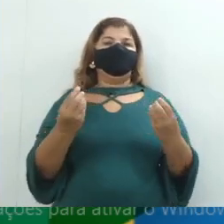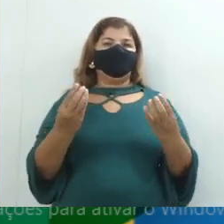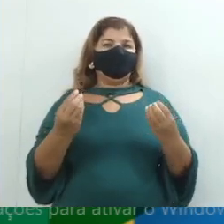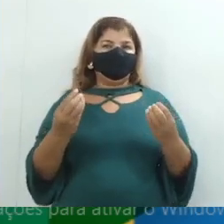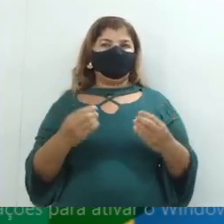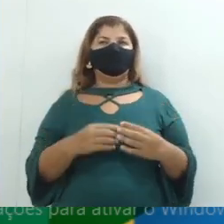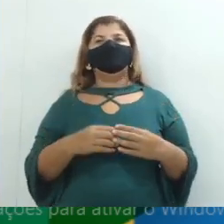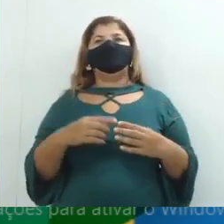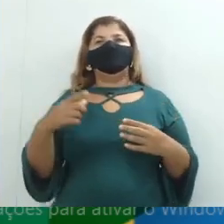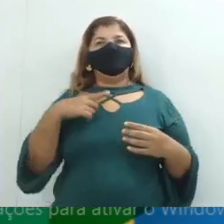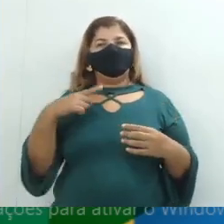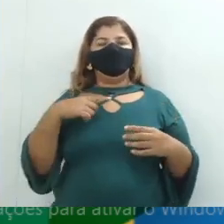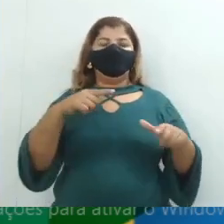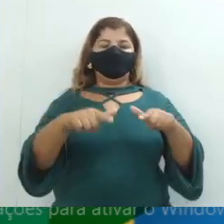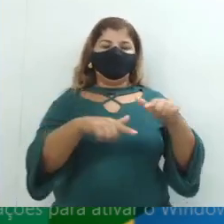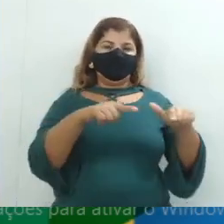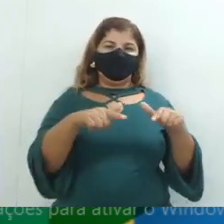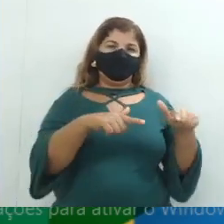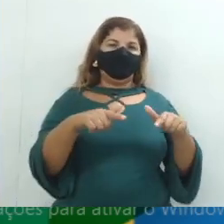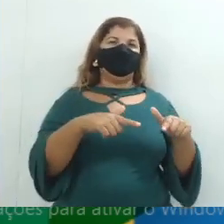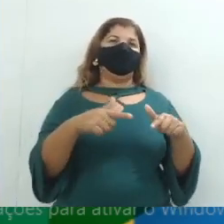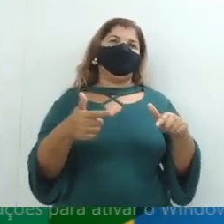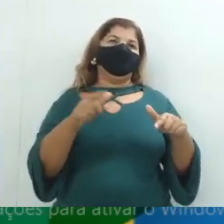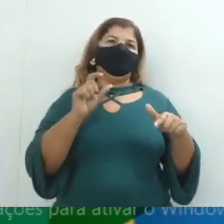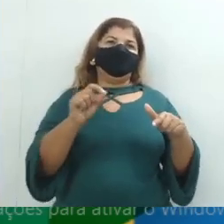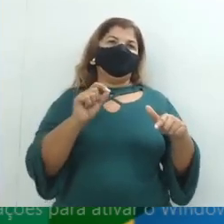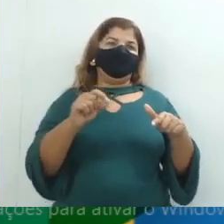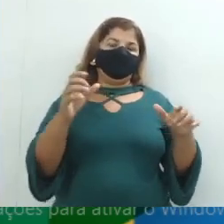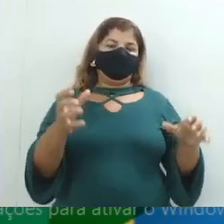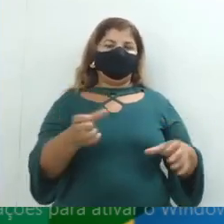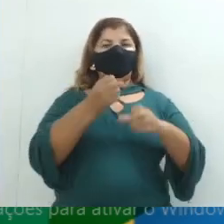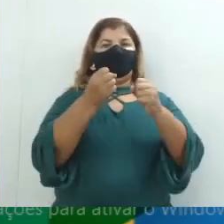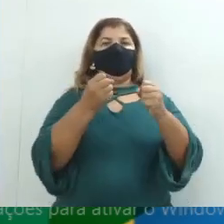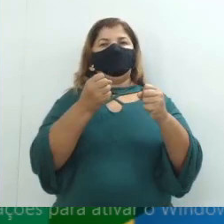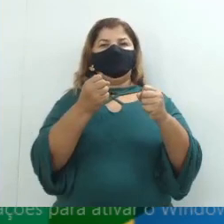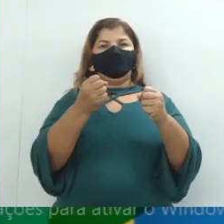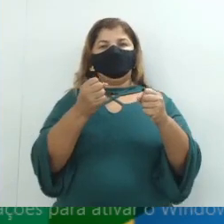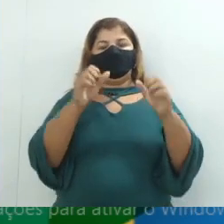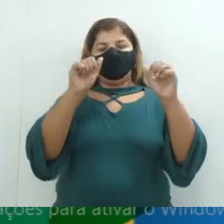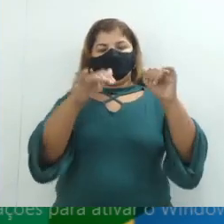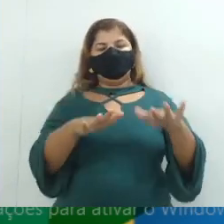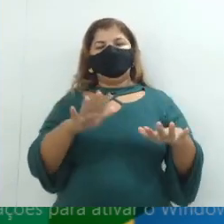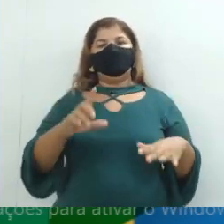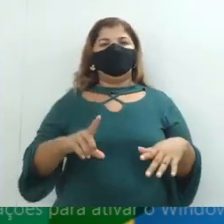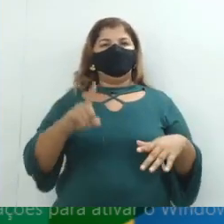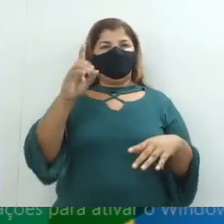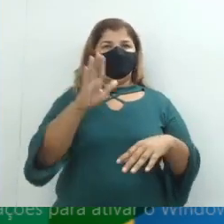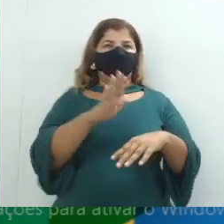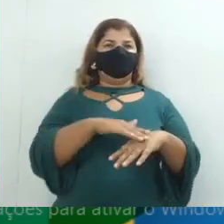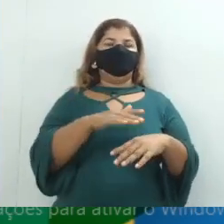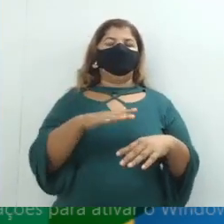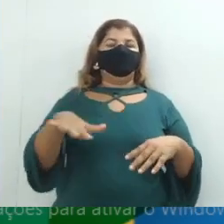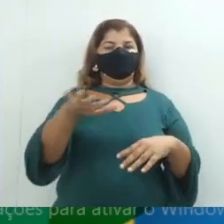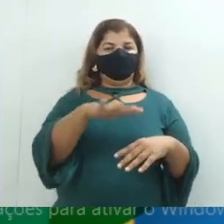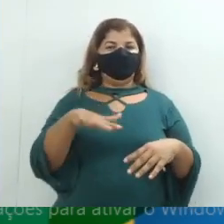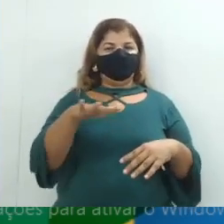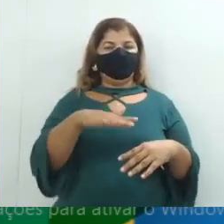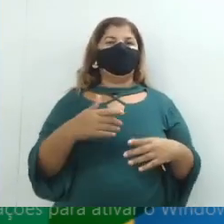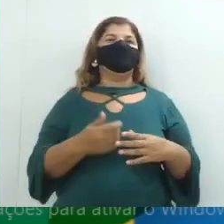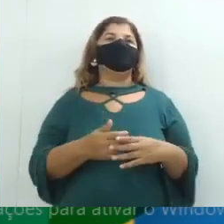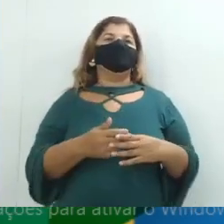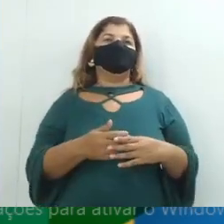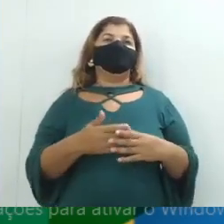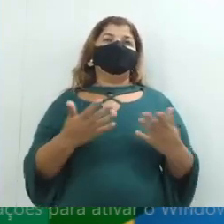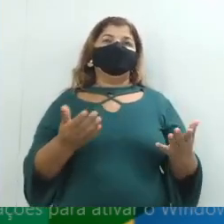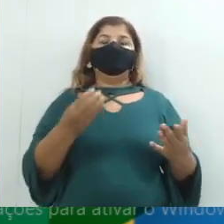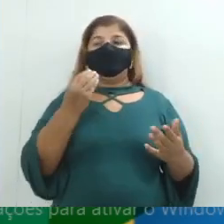Então, ele via no trabalho um meio também de salvação e como bênção divina sobre aqueles que seguiam, né? Para você ser um